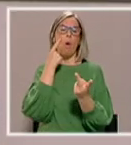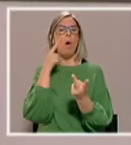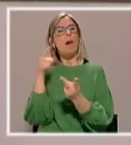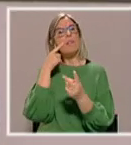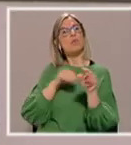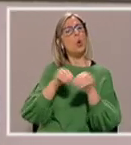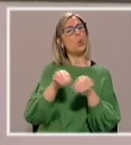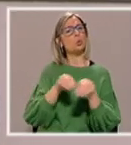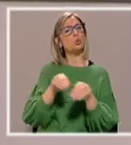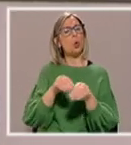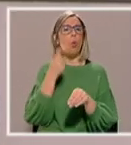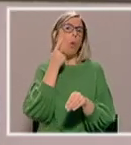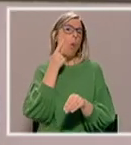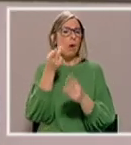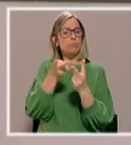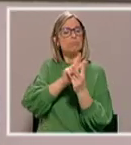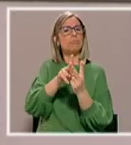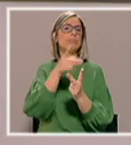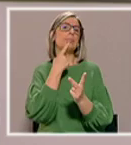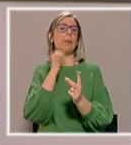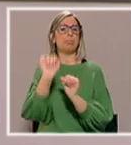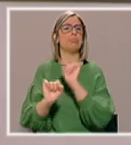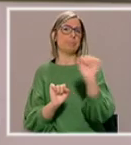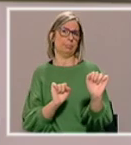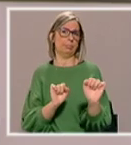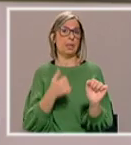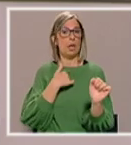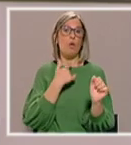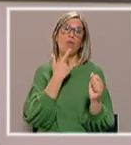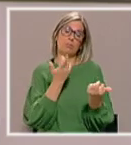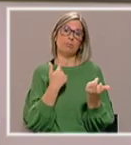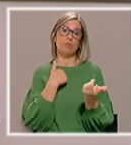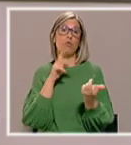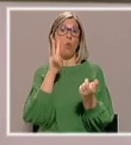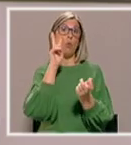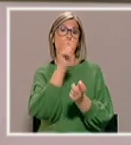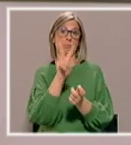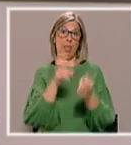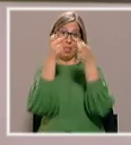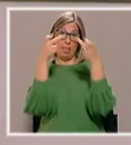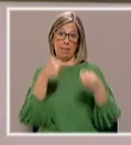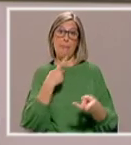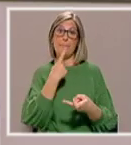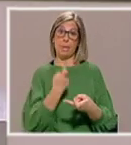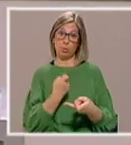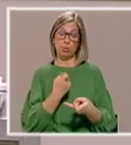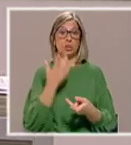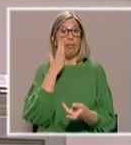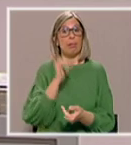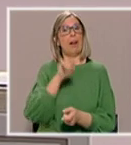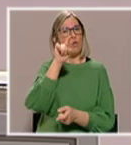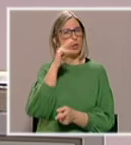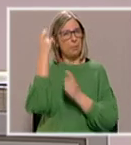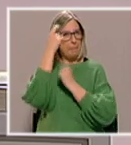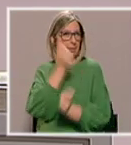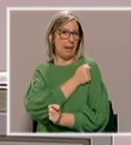daqueles que já estamos habituados, está bem? À medida que eu vou lendo as perguntas, vocês vão tentando aí em casa também responder antes de eu dar a resposta de preferência,